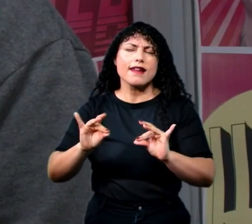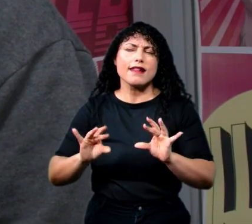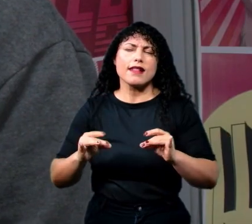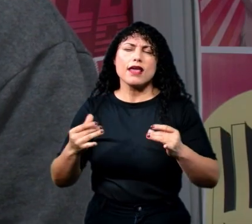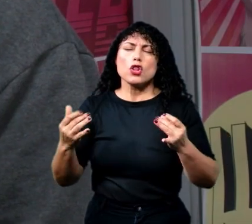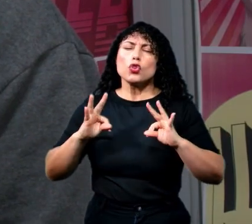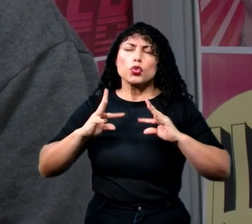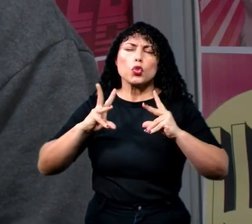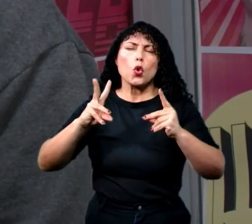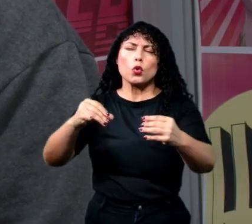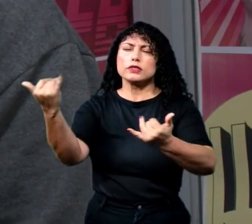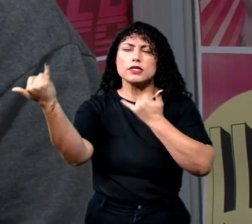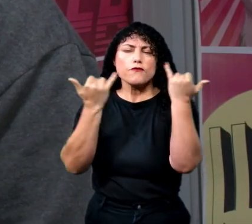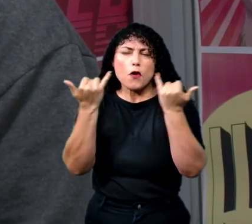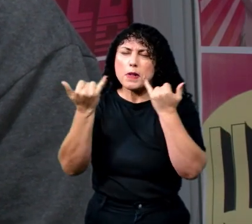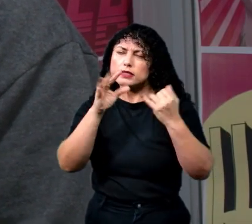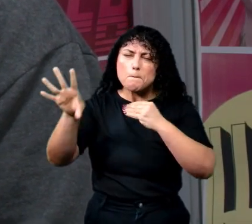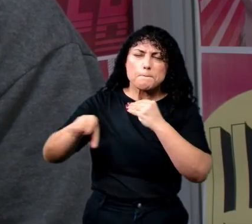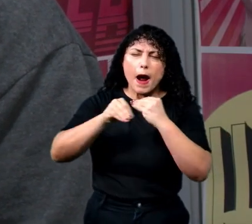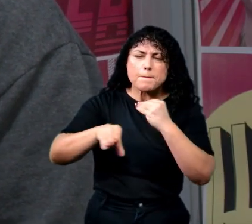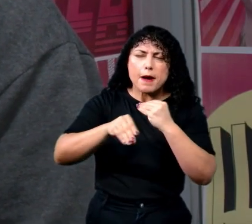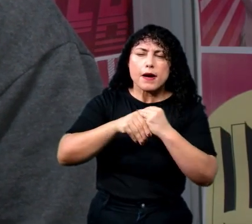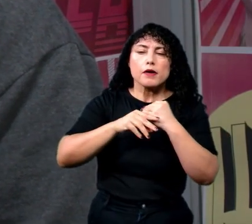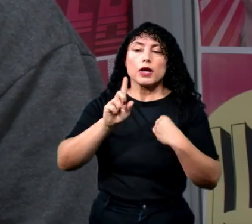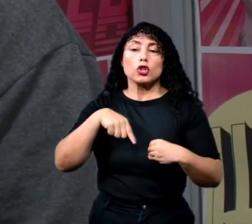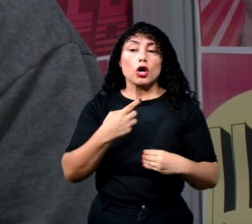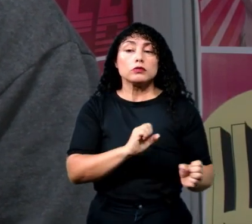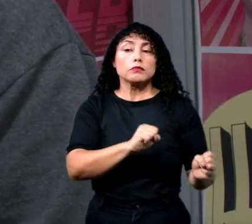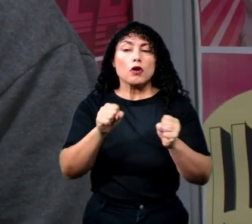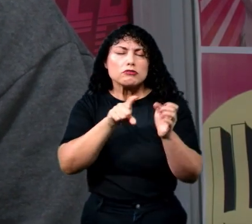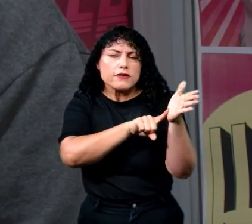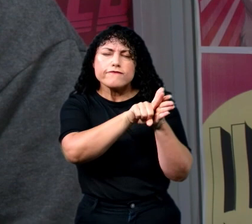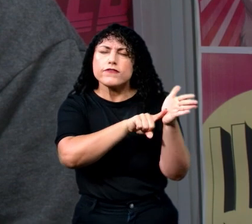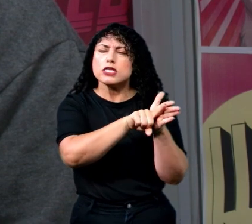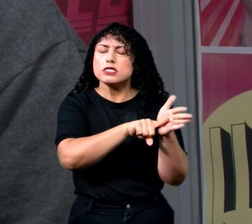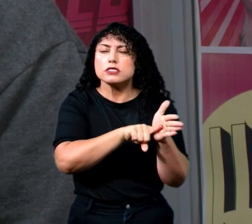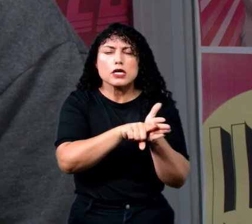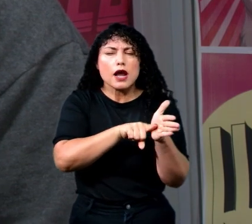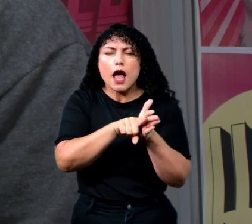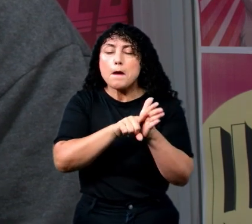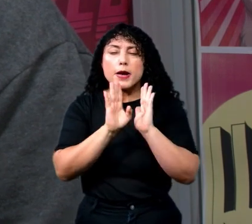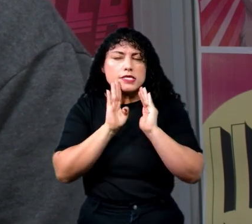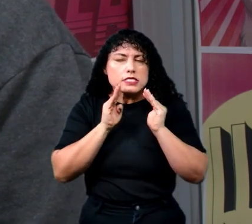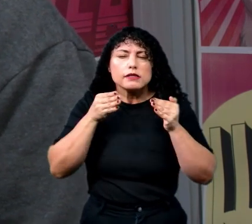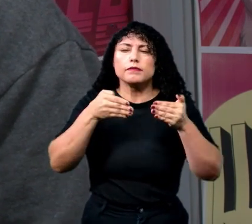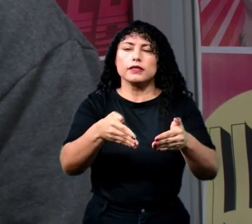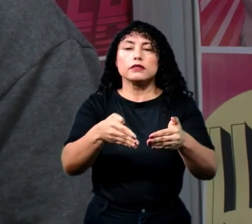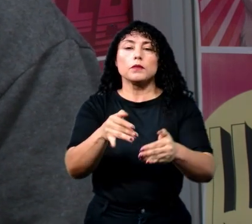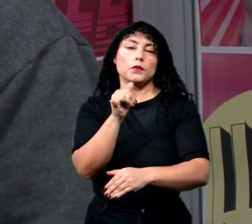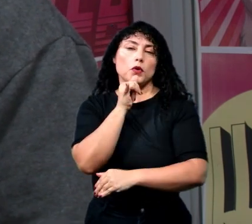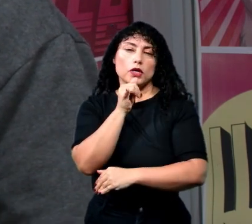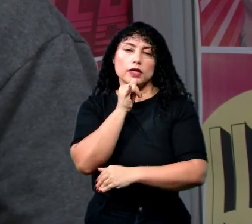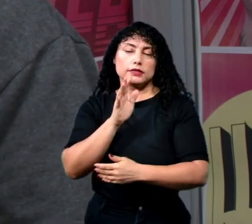informações possíveis para que a gente possa fazer uma investigação mais específica, né? Por